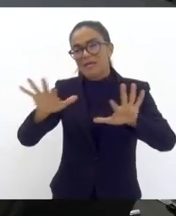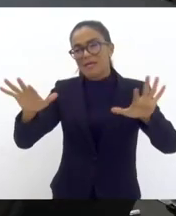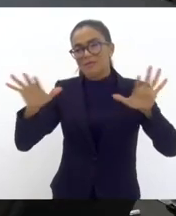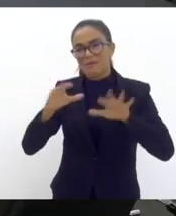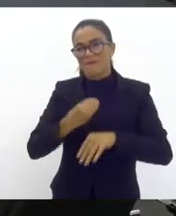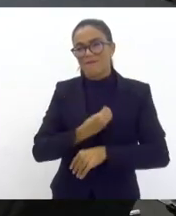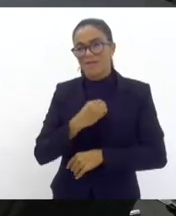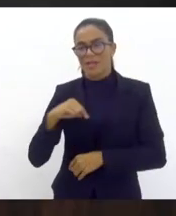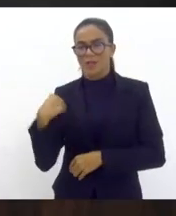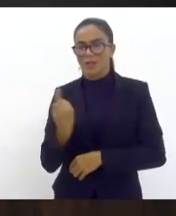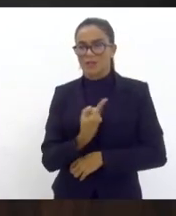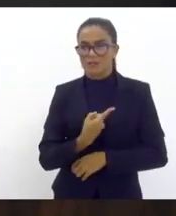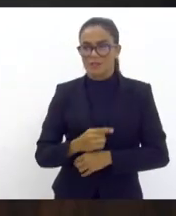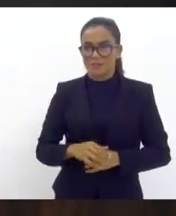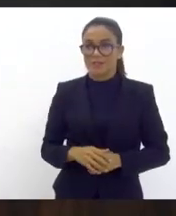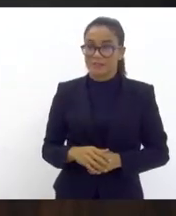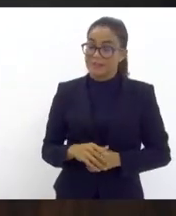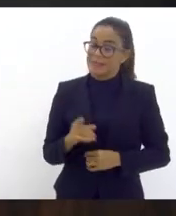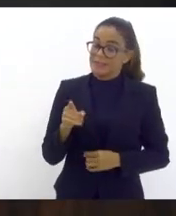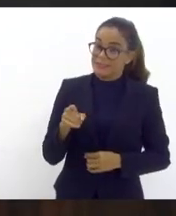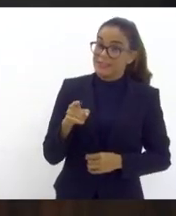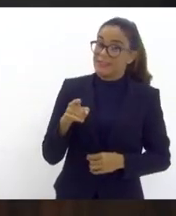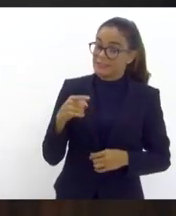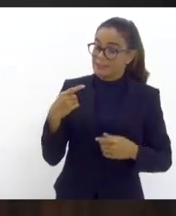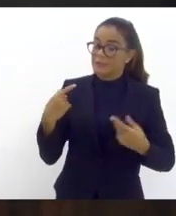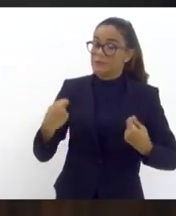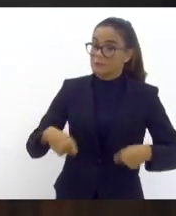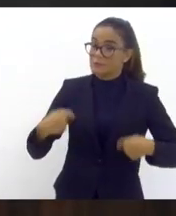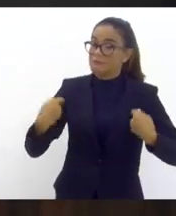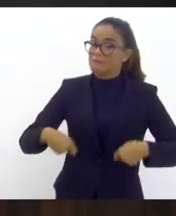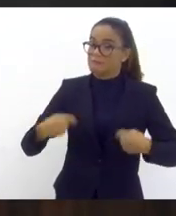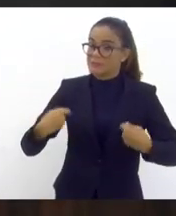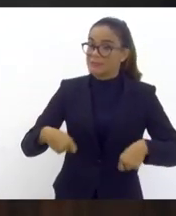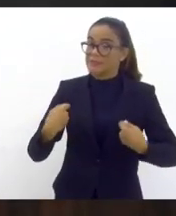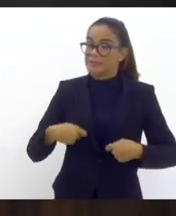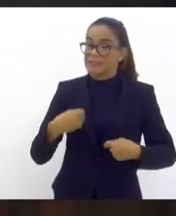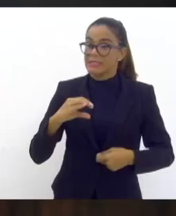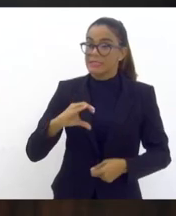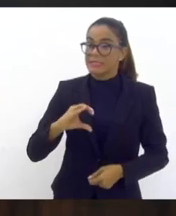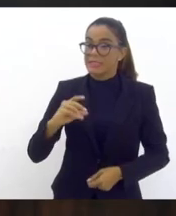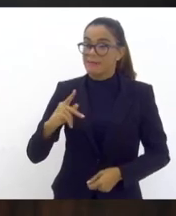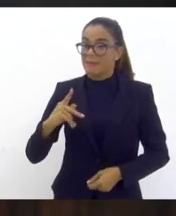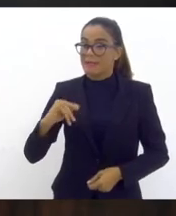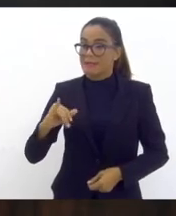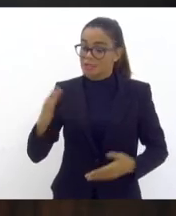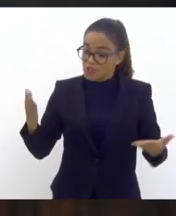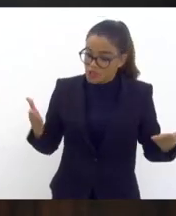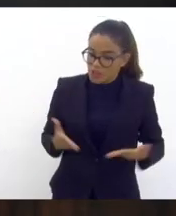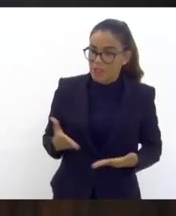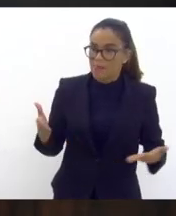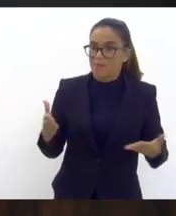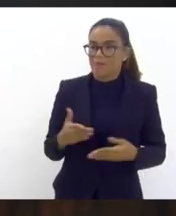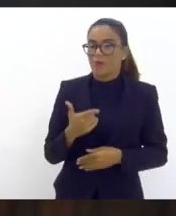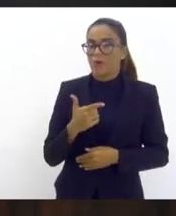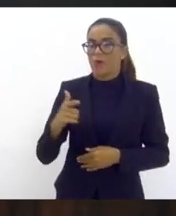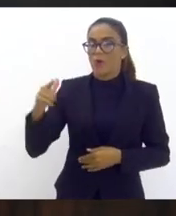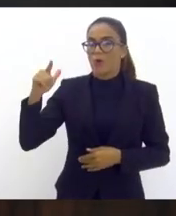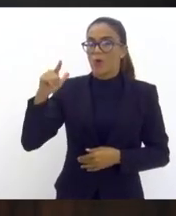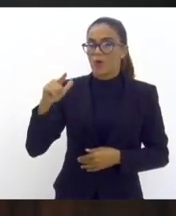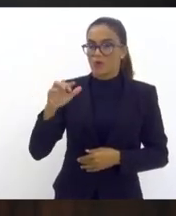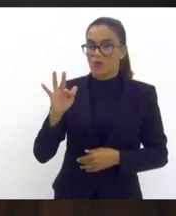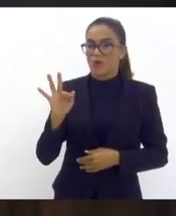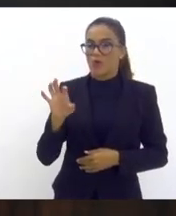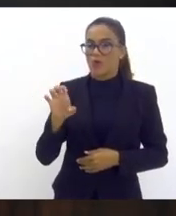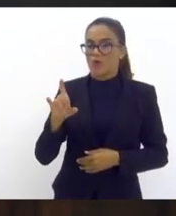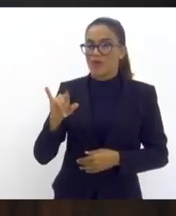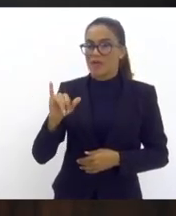obrigado essa é uma questão que merece ser feliz já próximo morador escrito nome Deputado Felipe